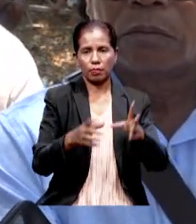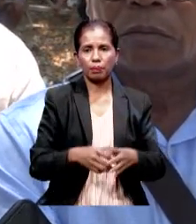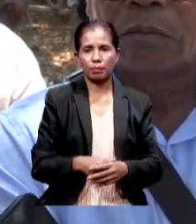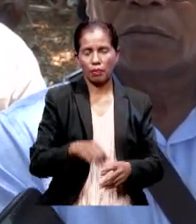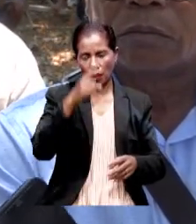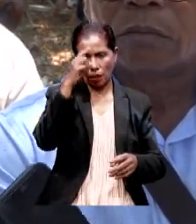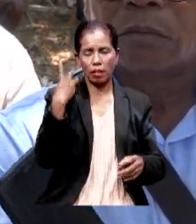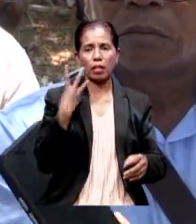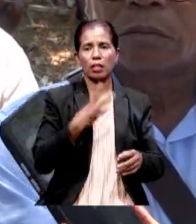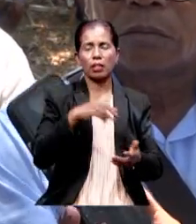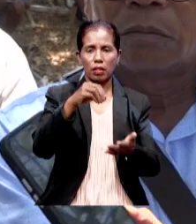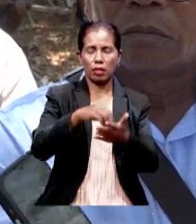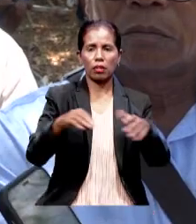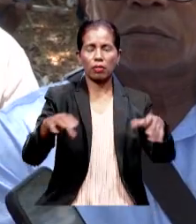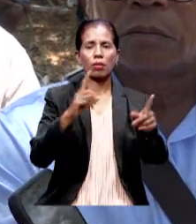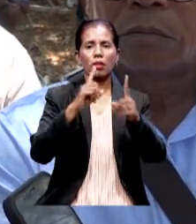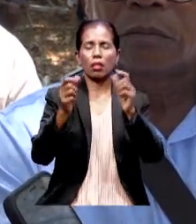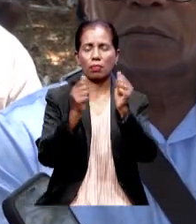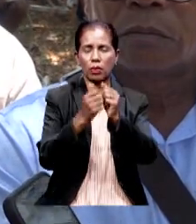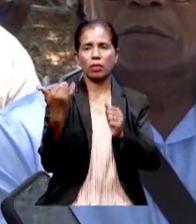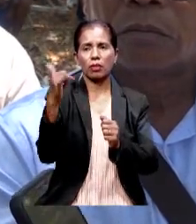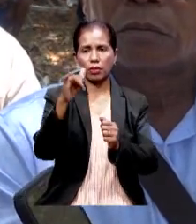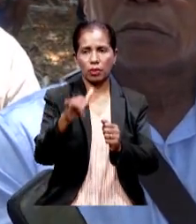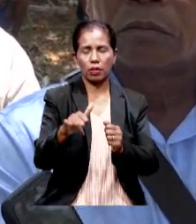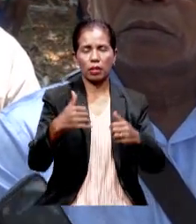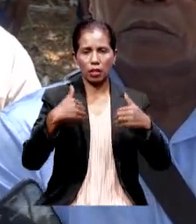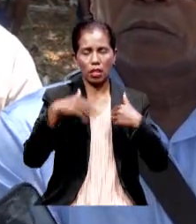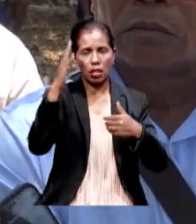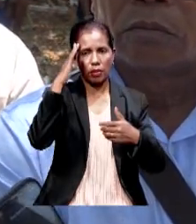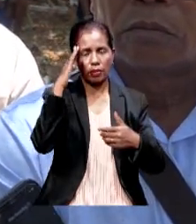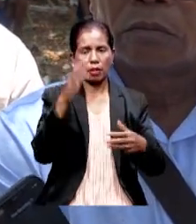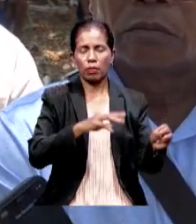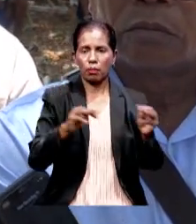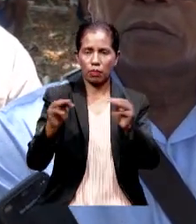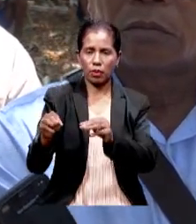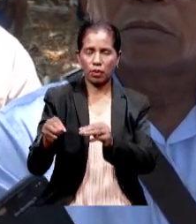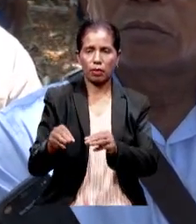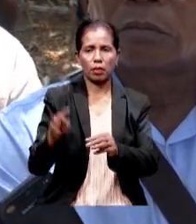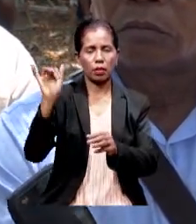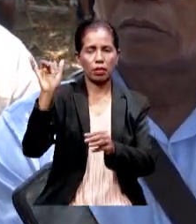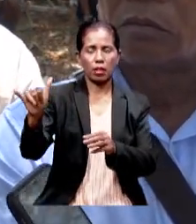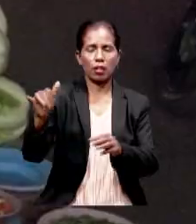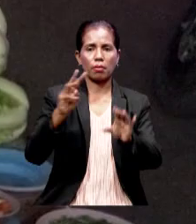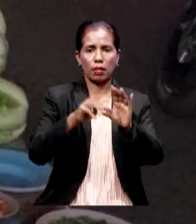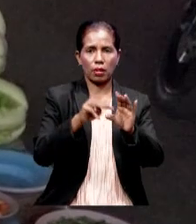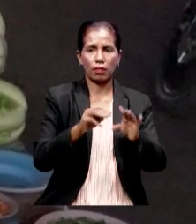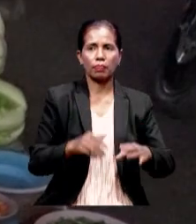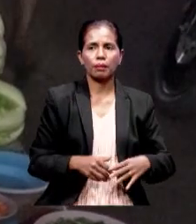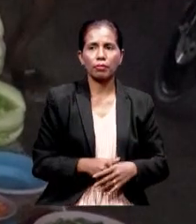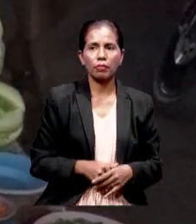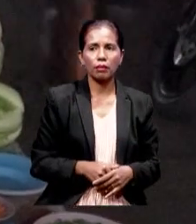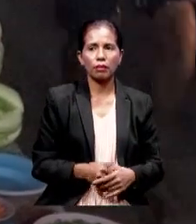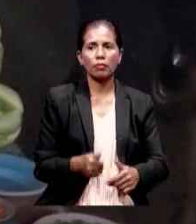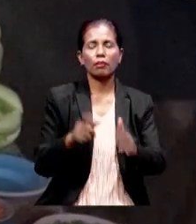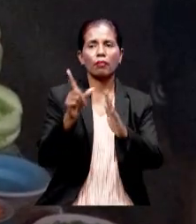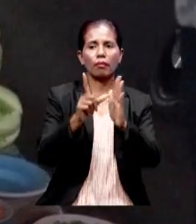ita kaza na fati para vele kolia na fati basira per sira teng ia konsensi rasik helak mate kies ia merkaru lara. Ter